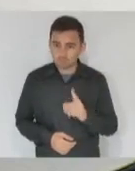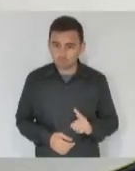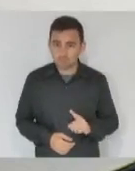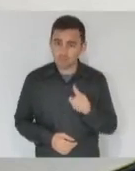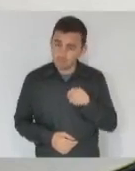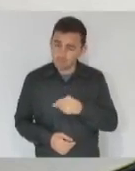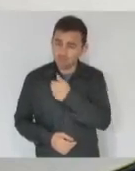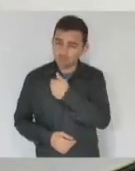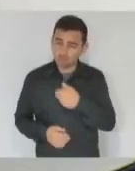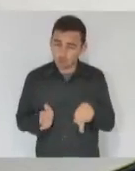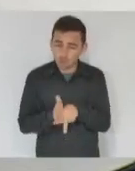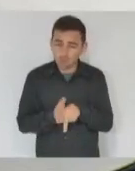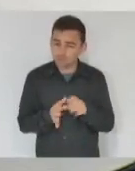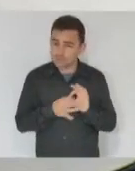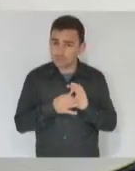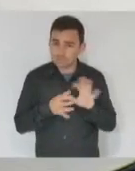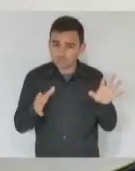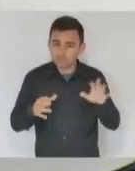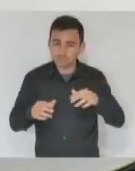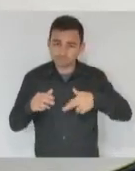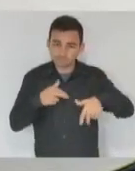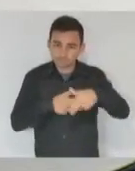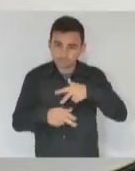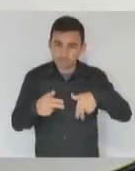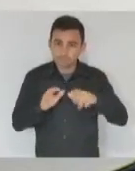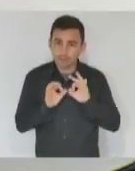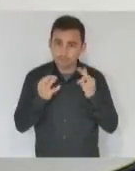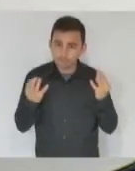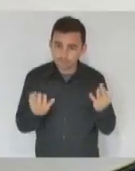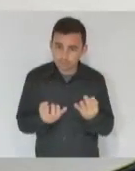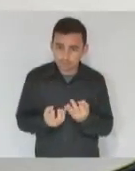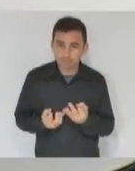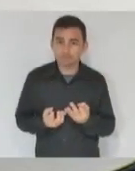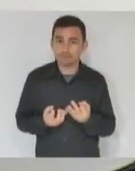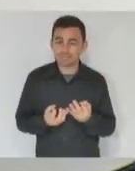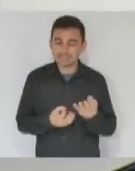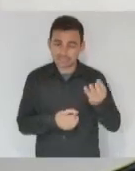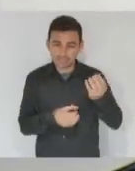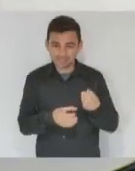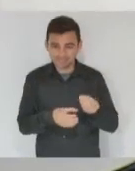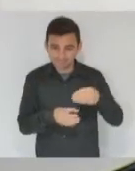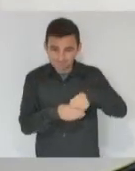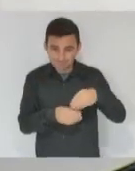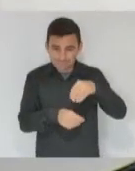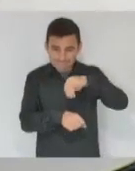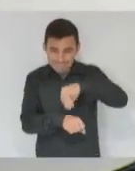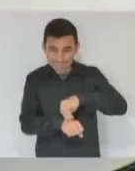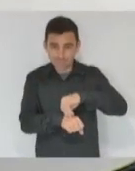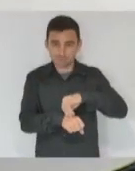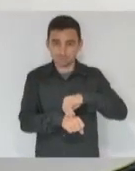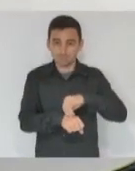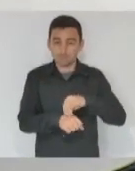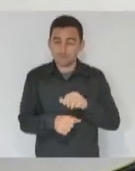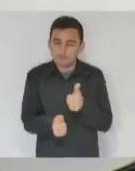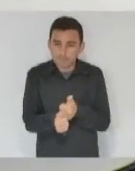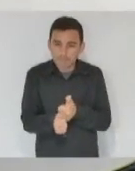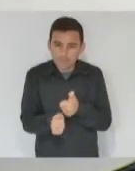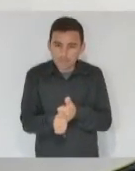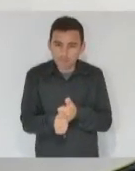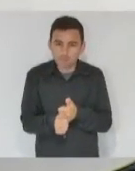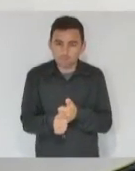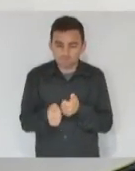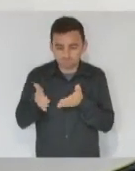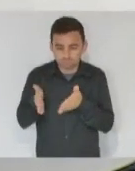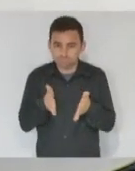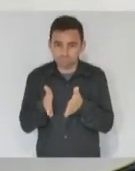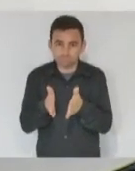um espaço de ar aberto para as famílias, no centro da cidade, à beira do rio Itajaí-Açu, e que